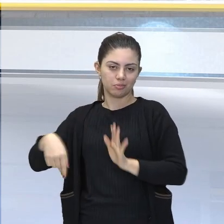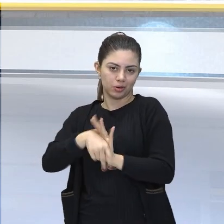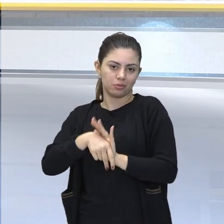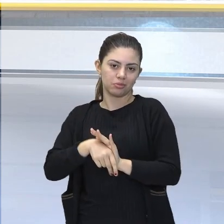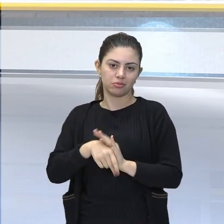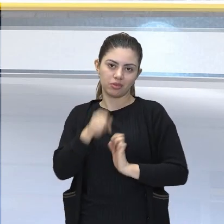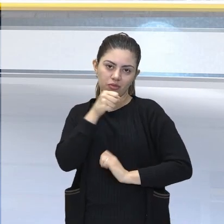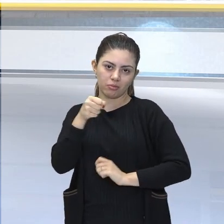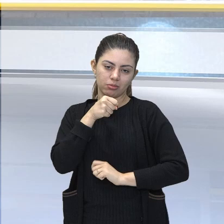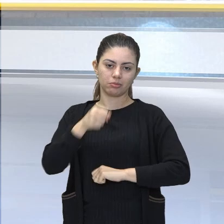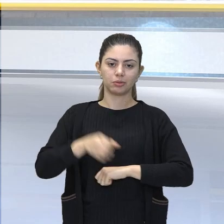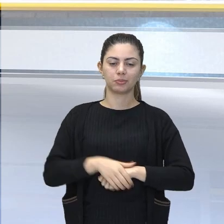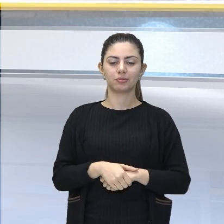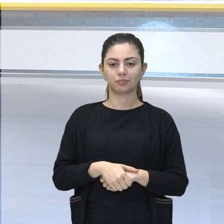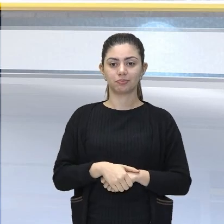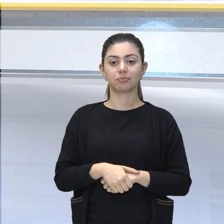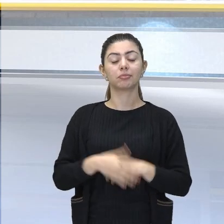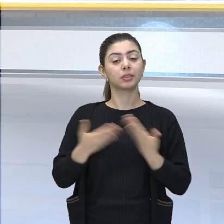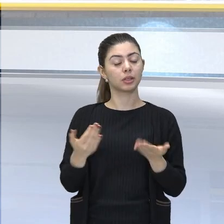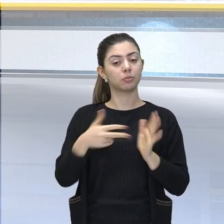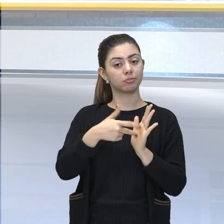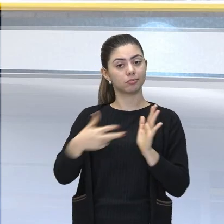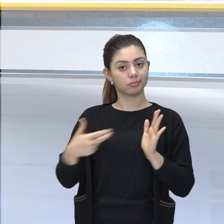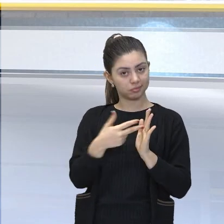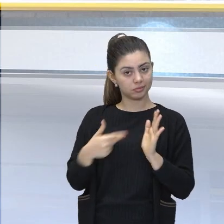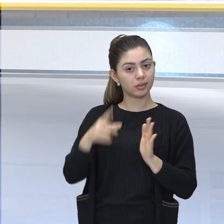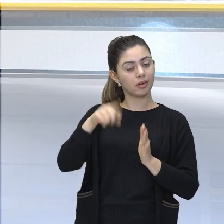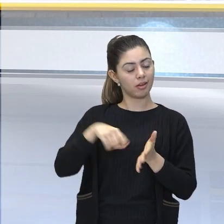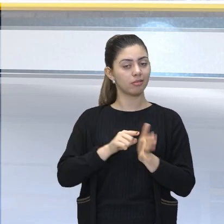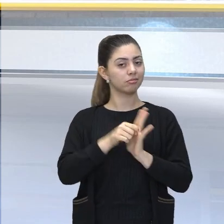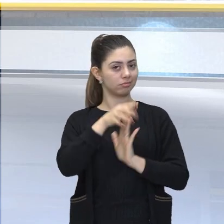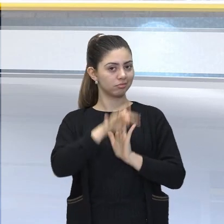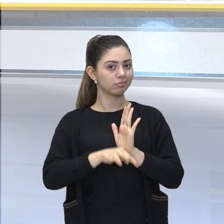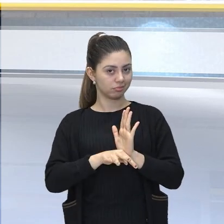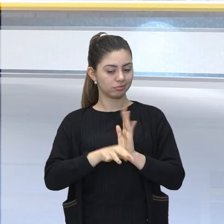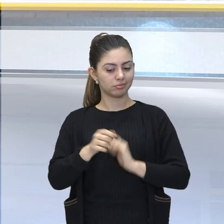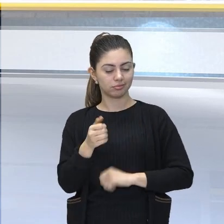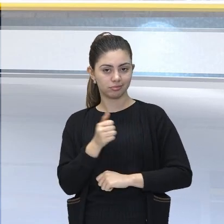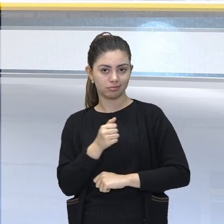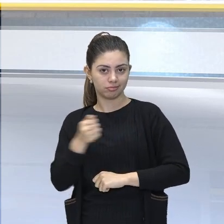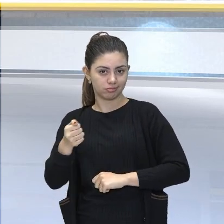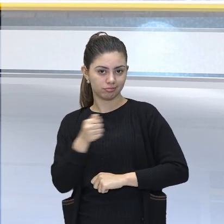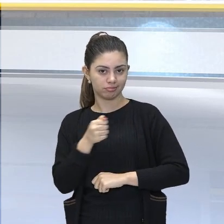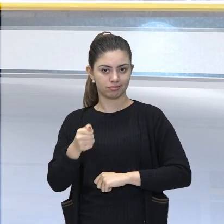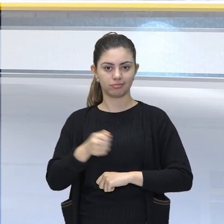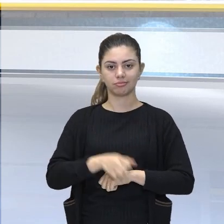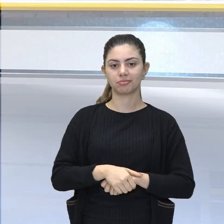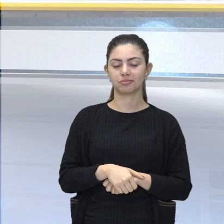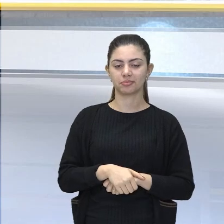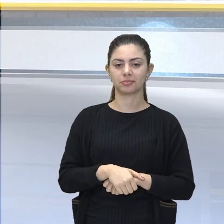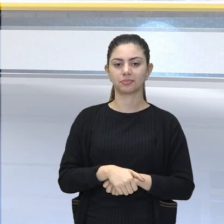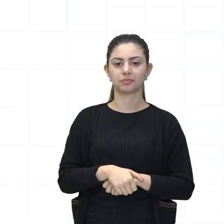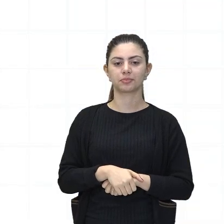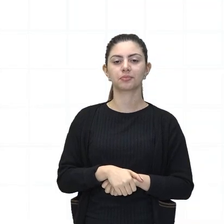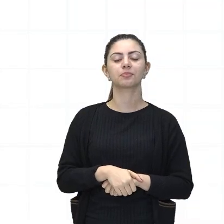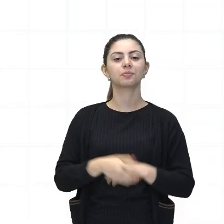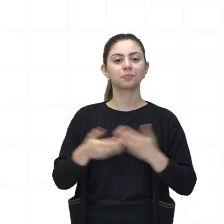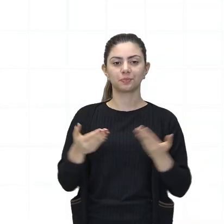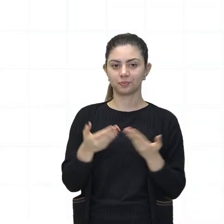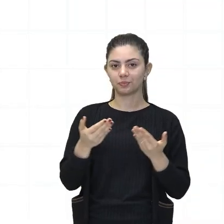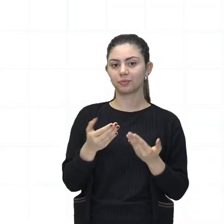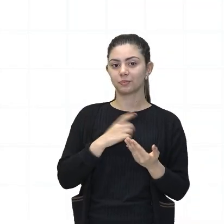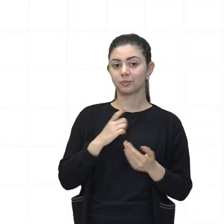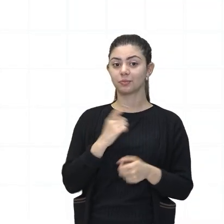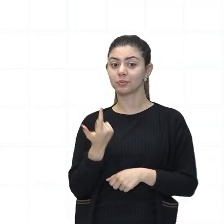locais, right? Mas news é também um gênero jornalístico. Continuando um pouquinho mais sobre eles,